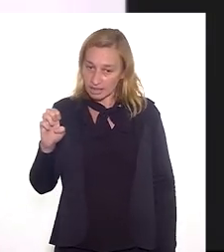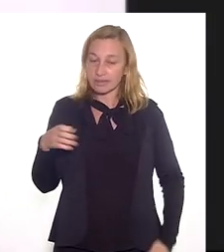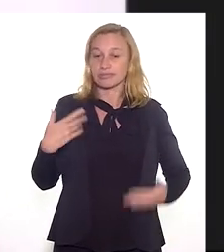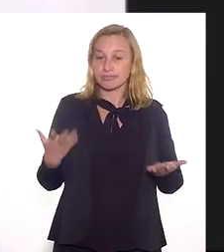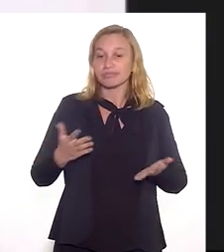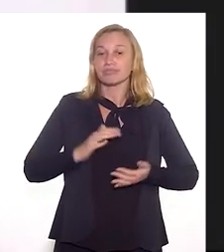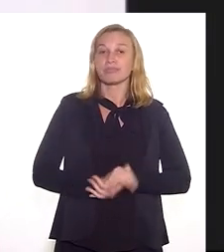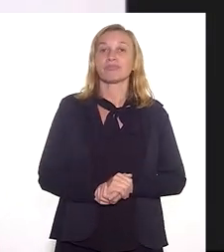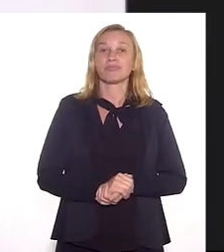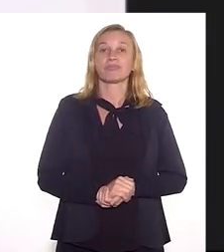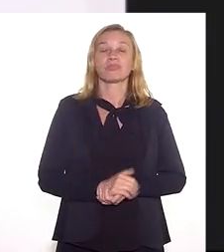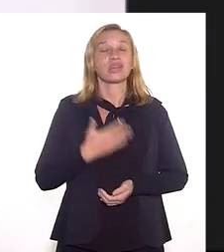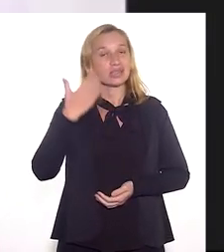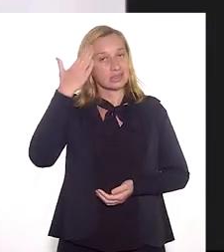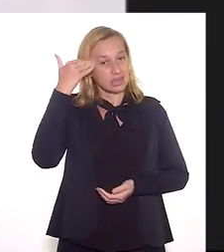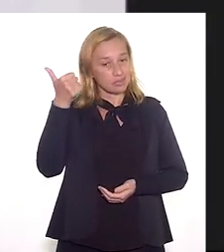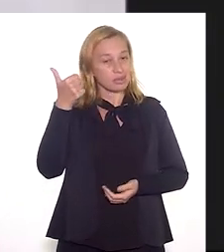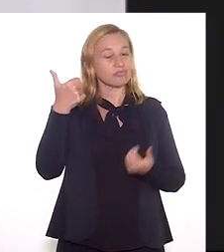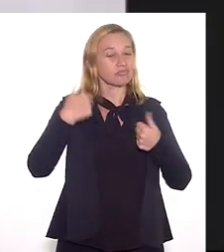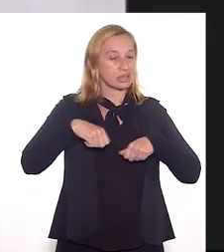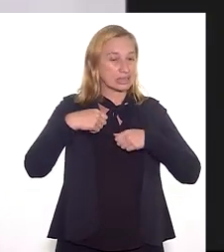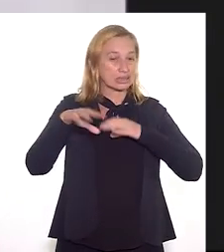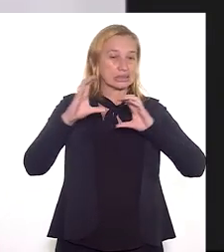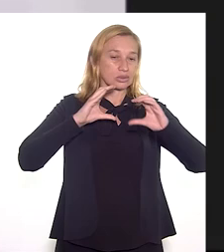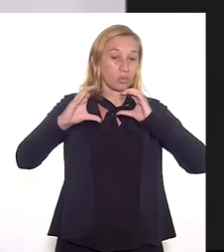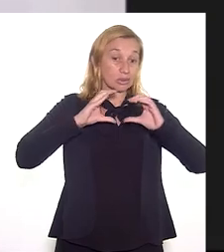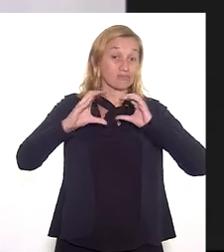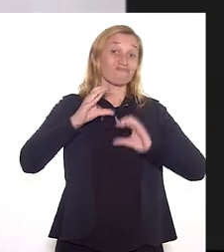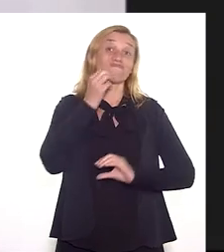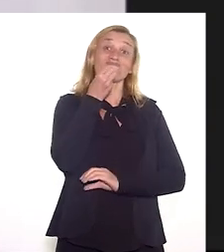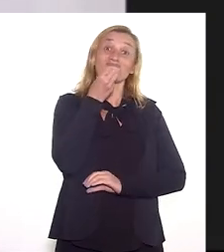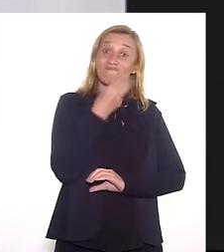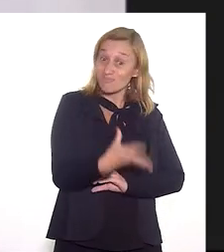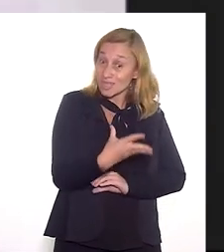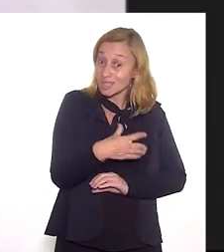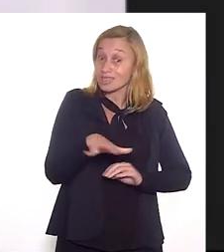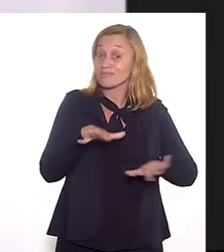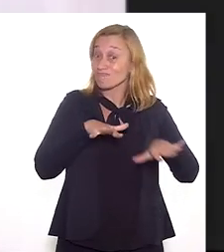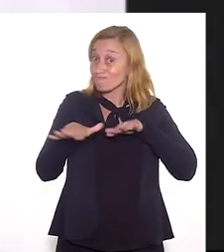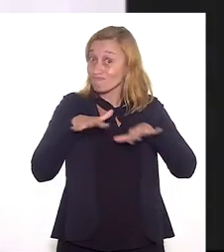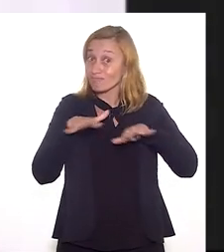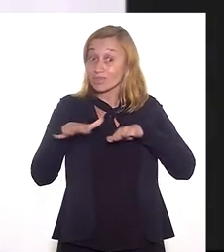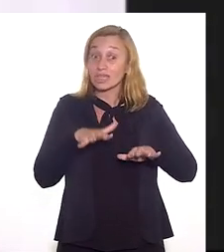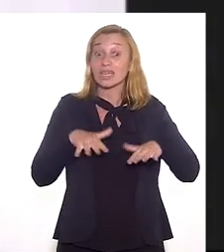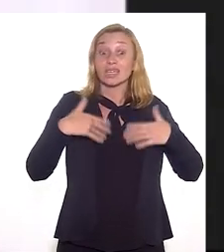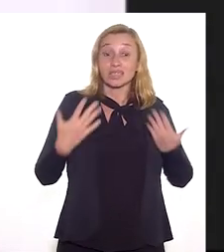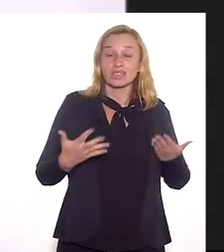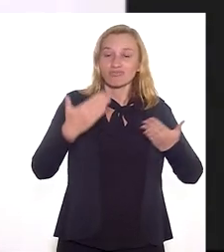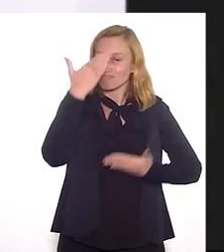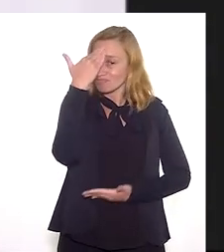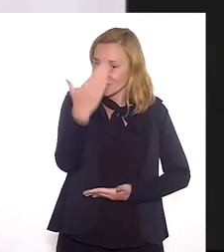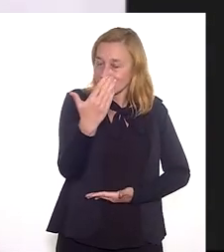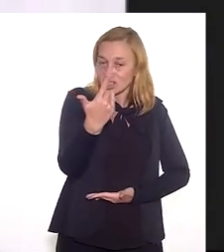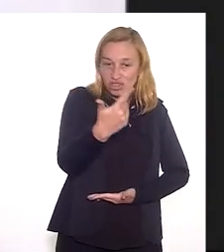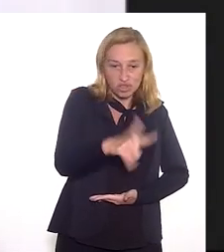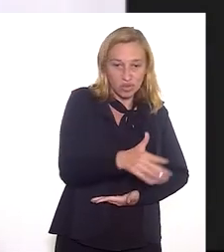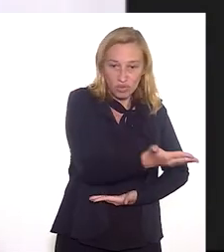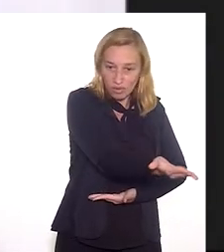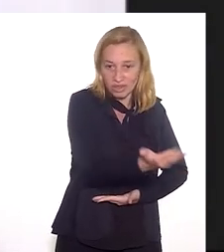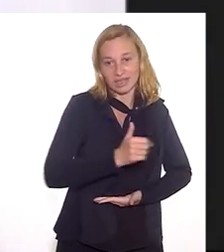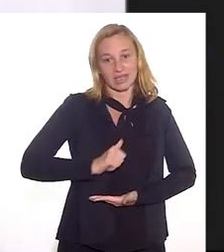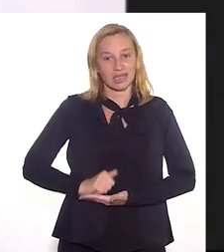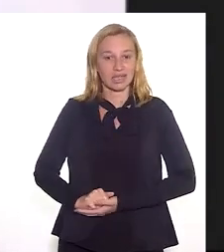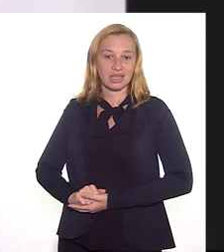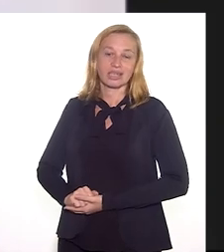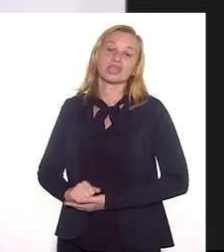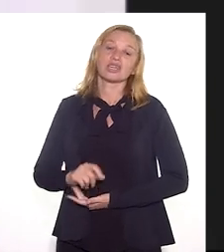como a gente está chamando, fazendo uma alusão ao Silicon Valley, a gente sabe que a gente precisa comunicar muito bem, né, esse movimento. Então, de